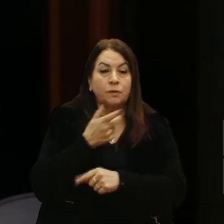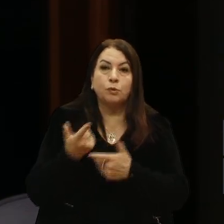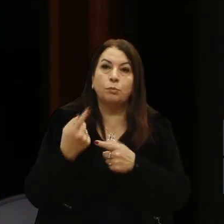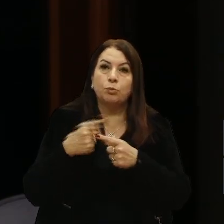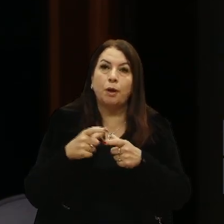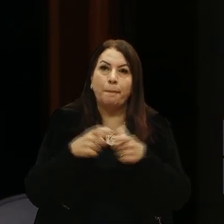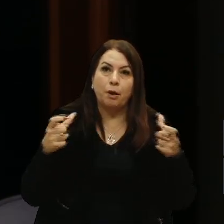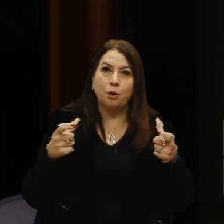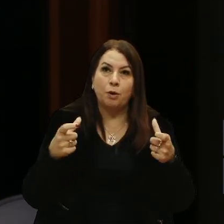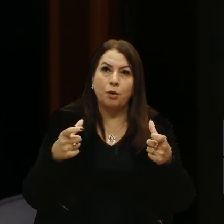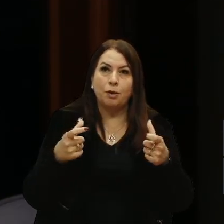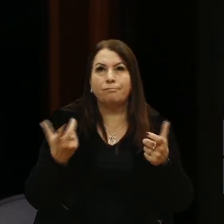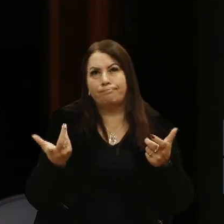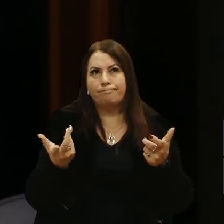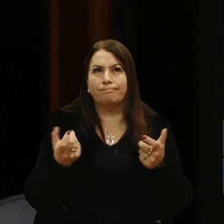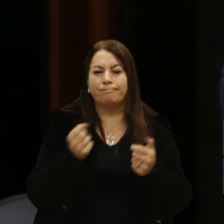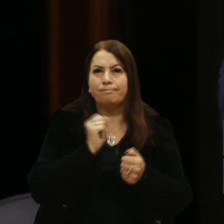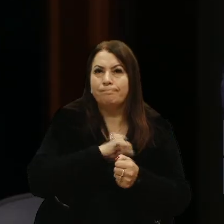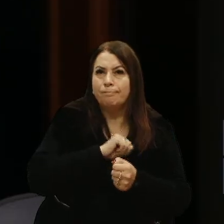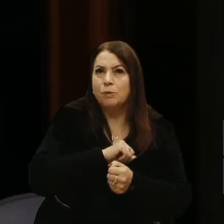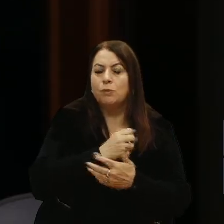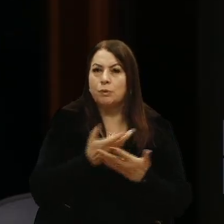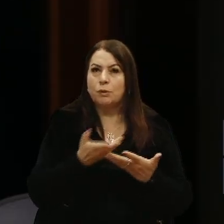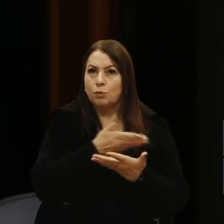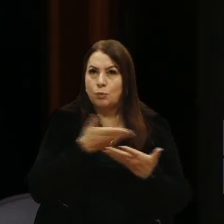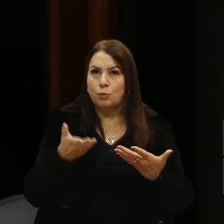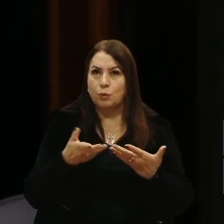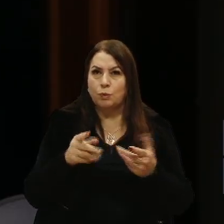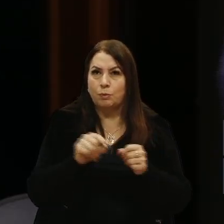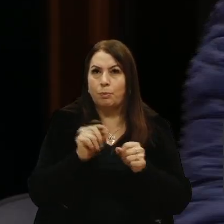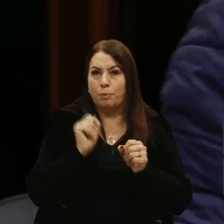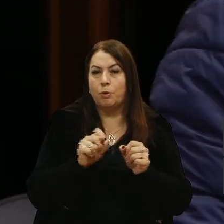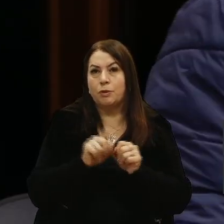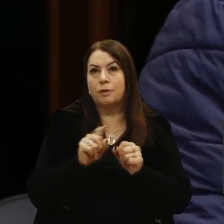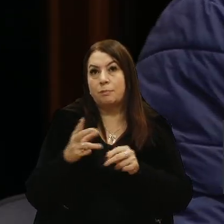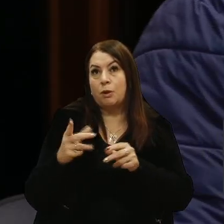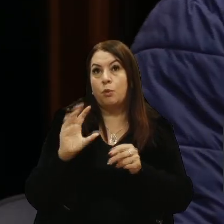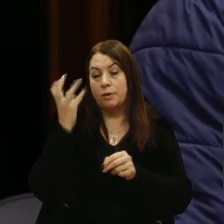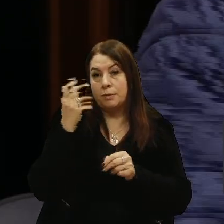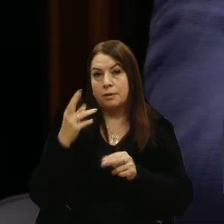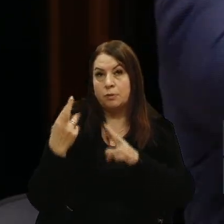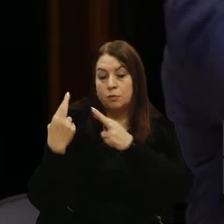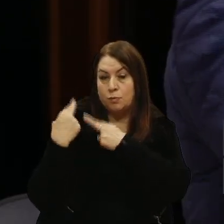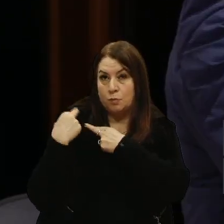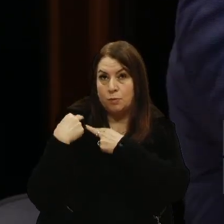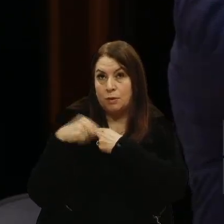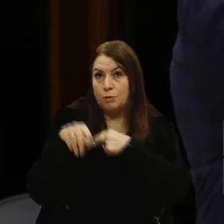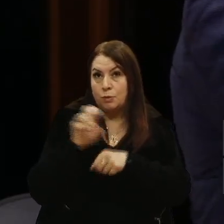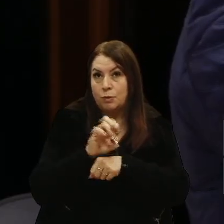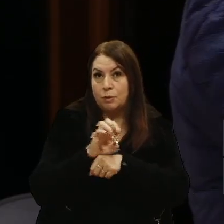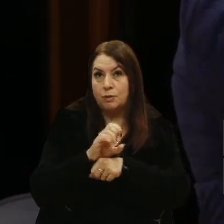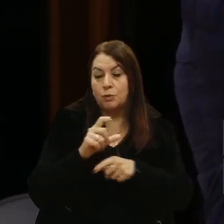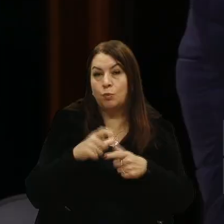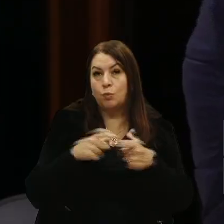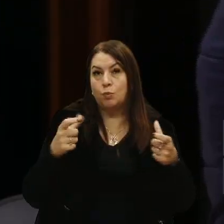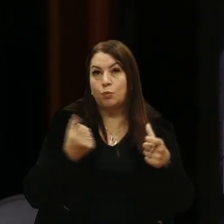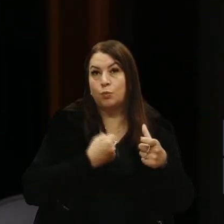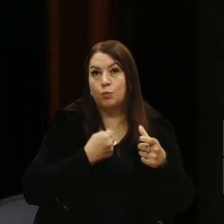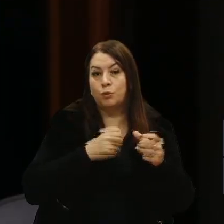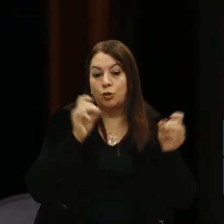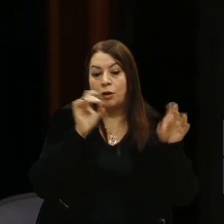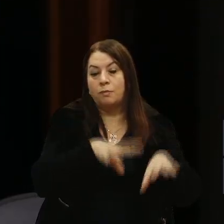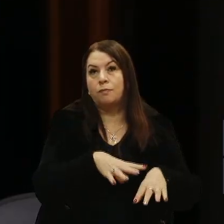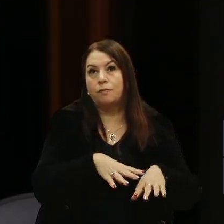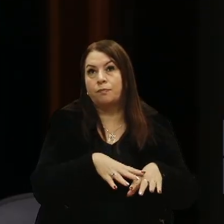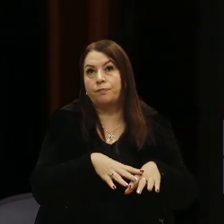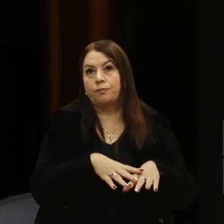é a maior crueldade que pode acontecer e o Estado também é responsável, o alto índice de abandono